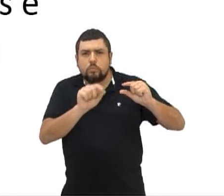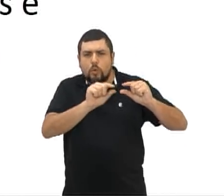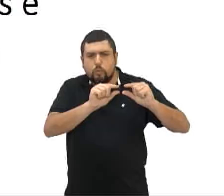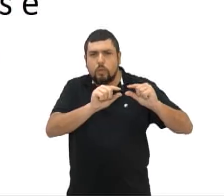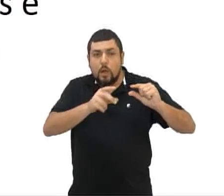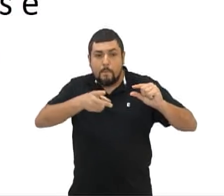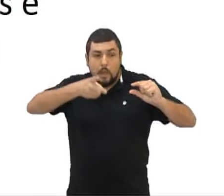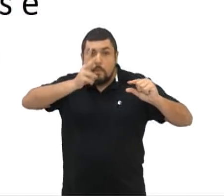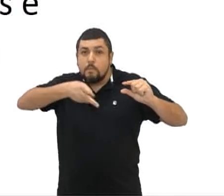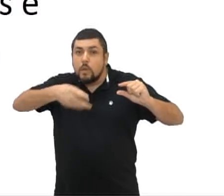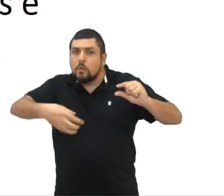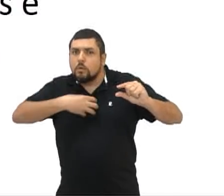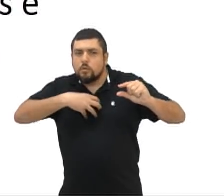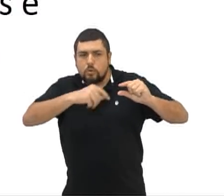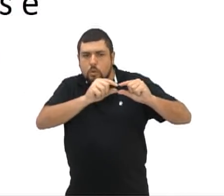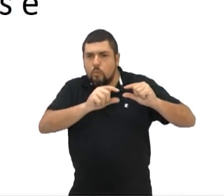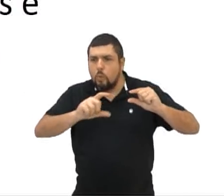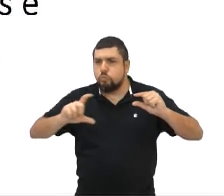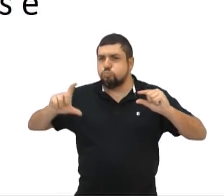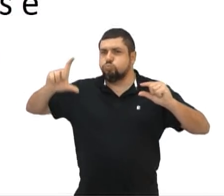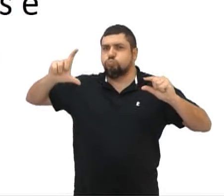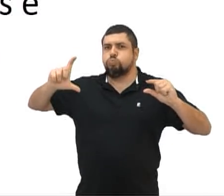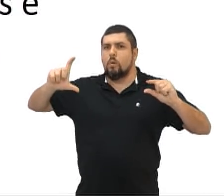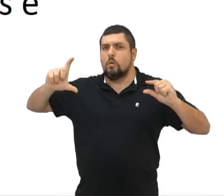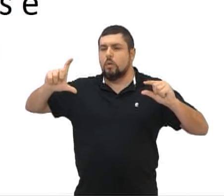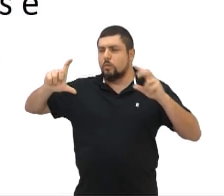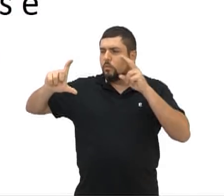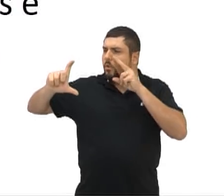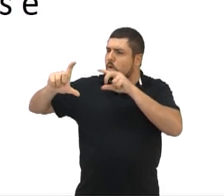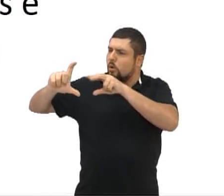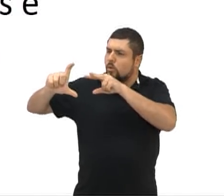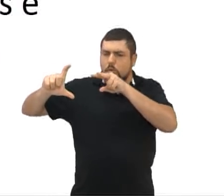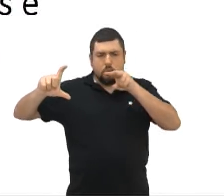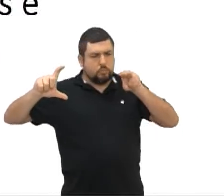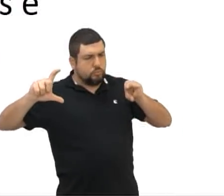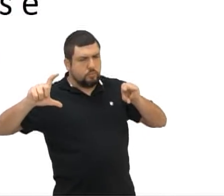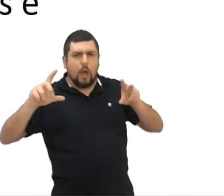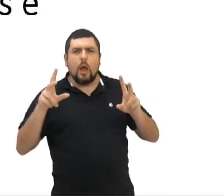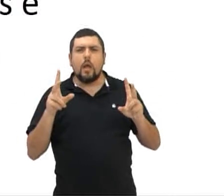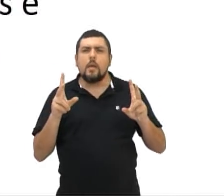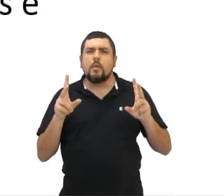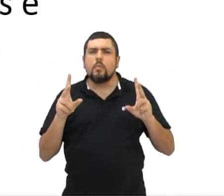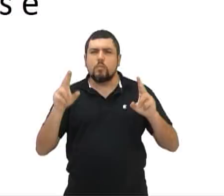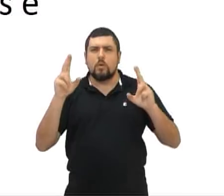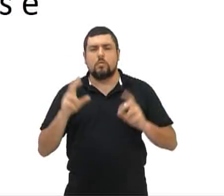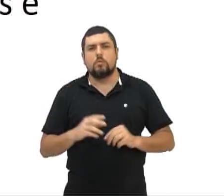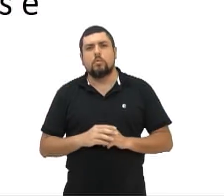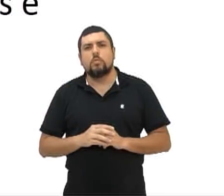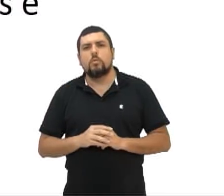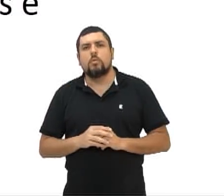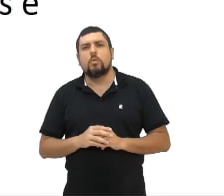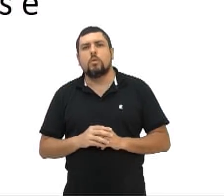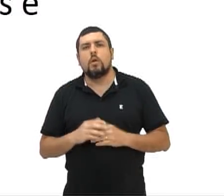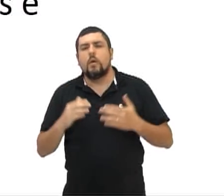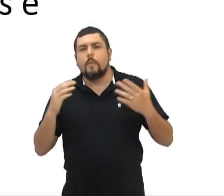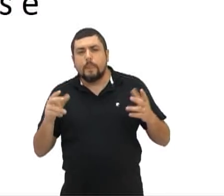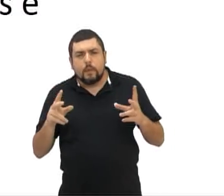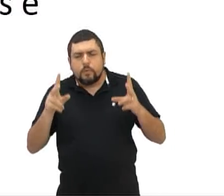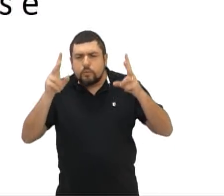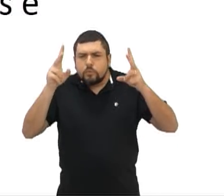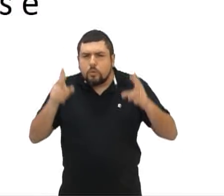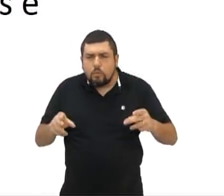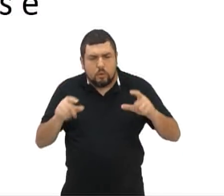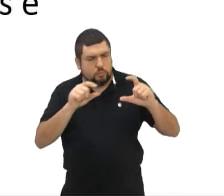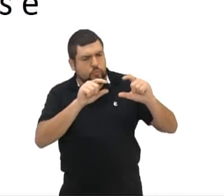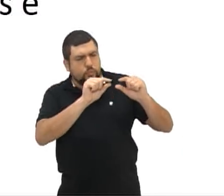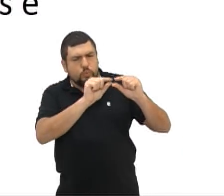mesmas características. Isso é, a mesma forma é conhecido como ampliação. Quando